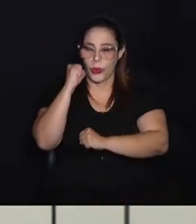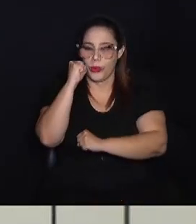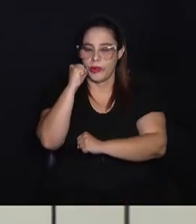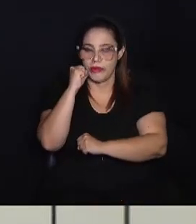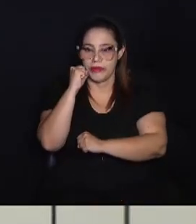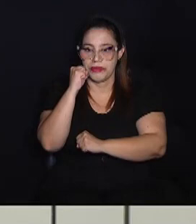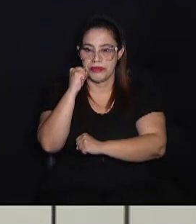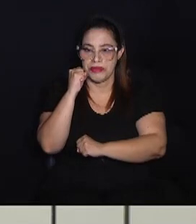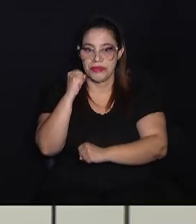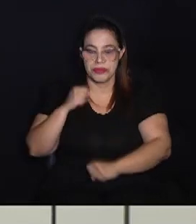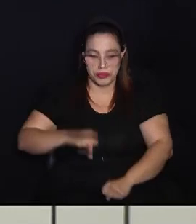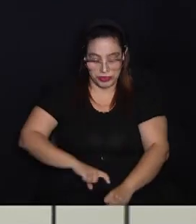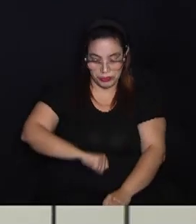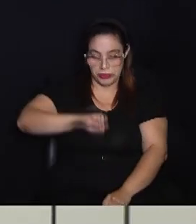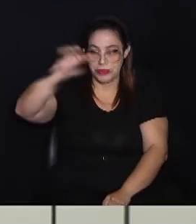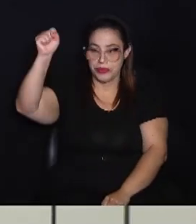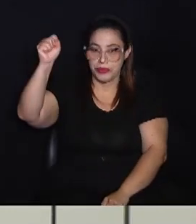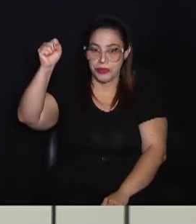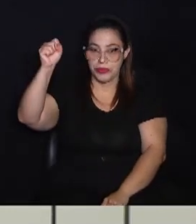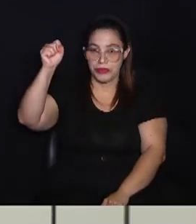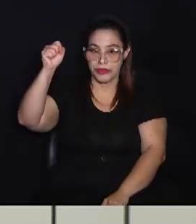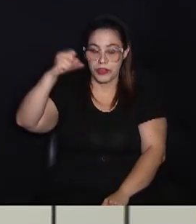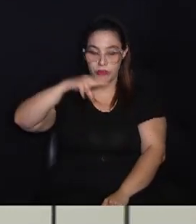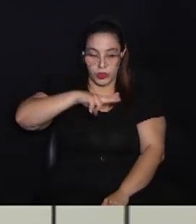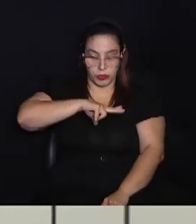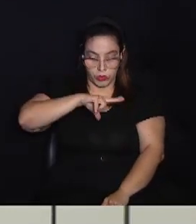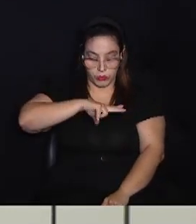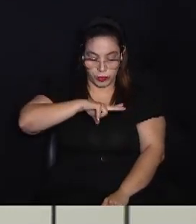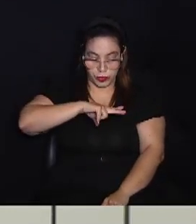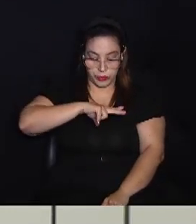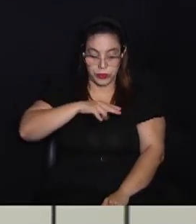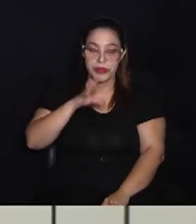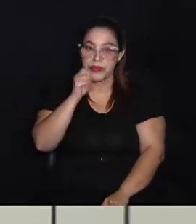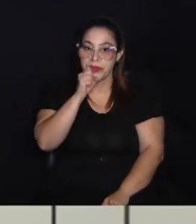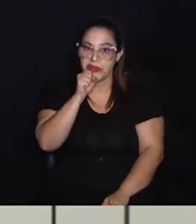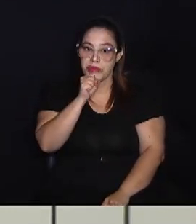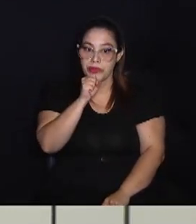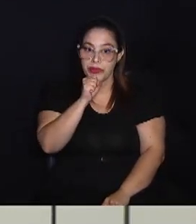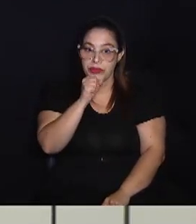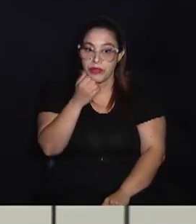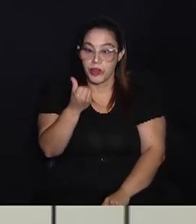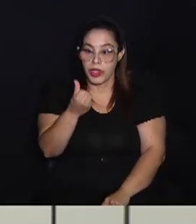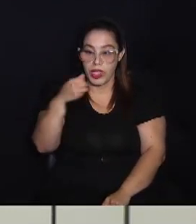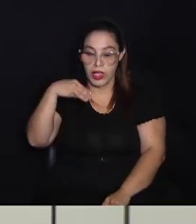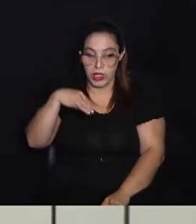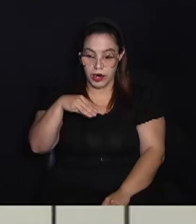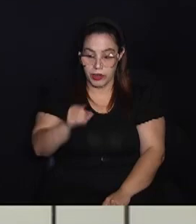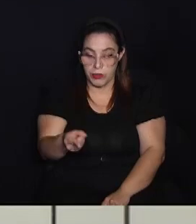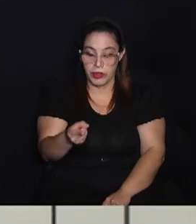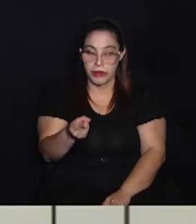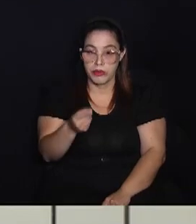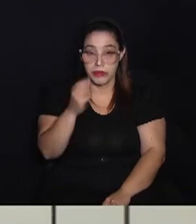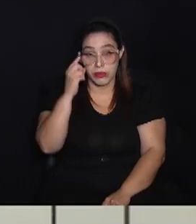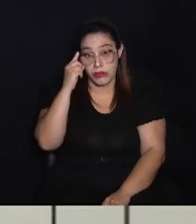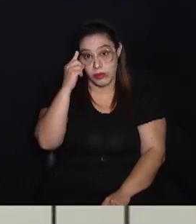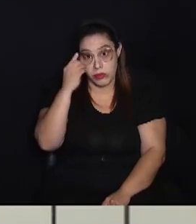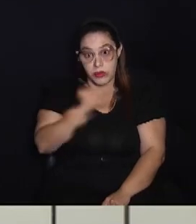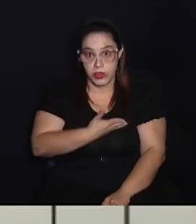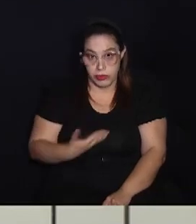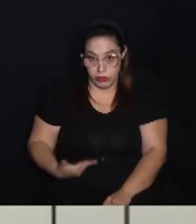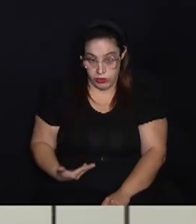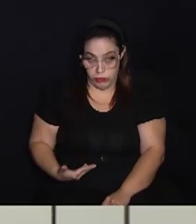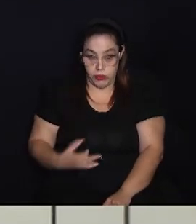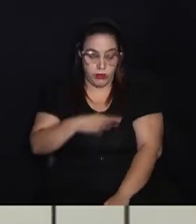a proclamação da independência de Portugal. No último sábado, cerca de 6 mil pessoas das corporações civis e